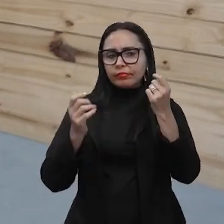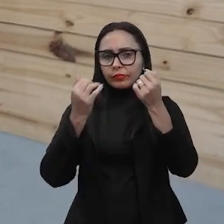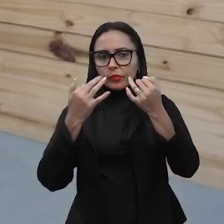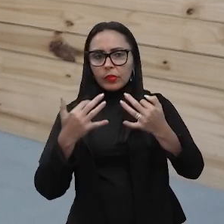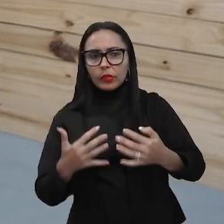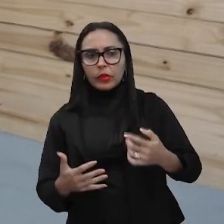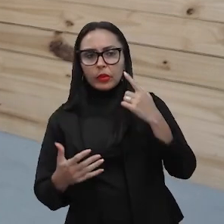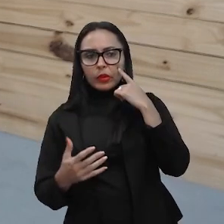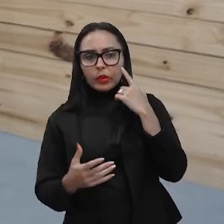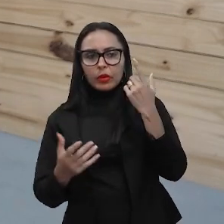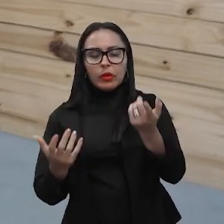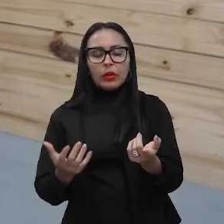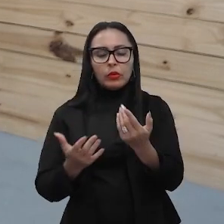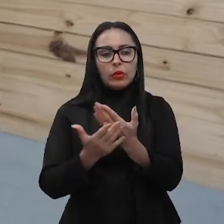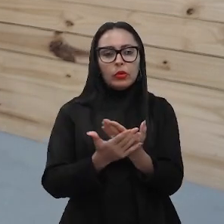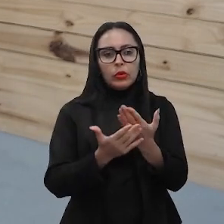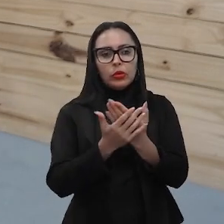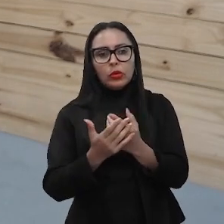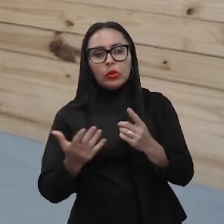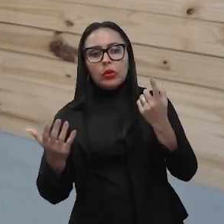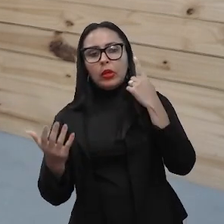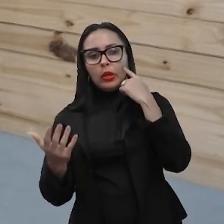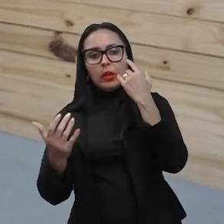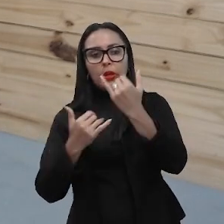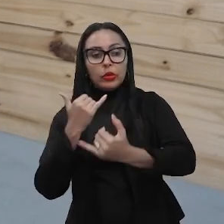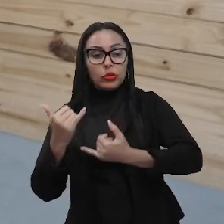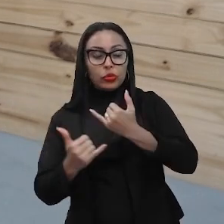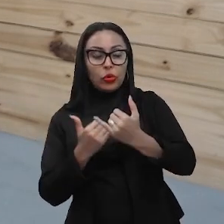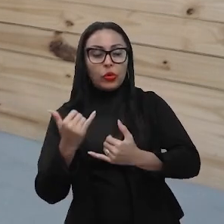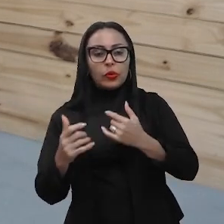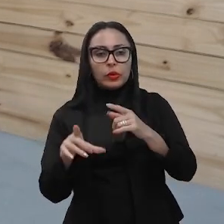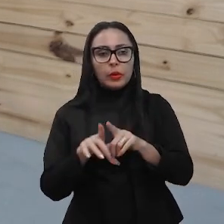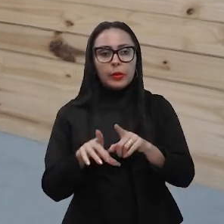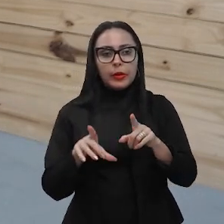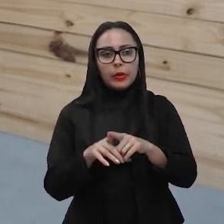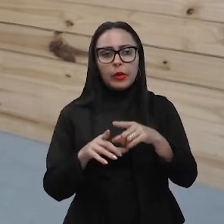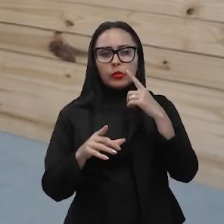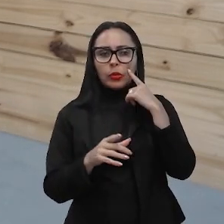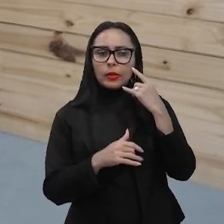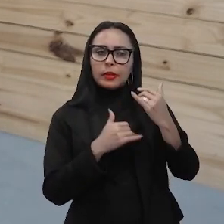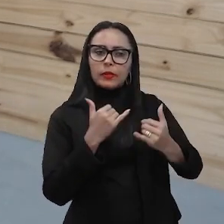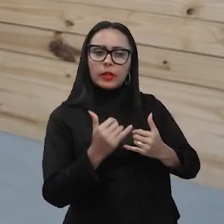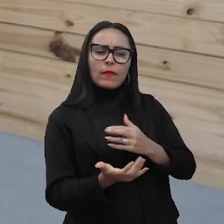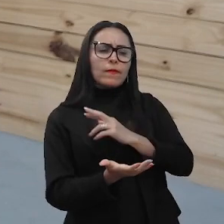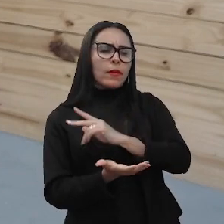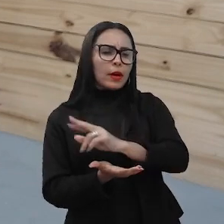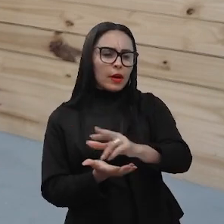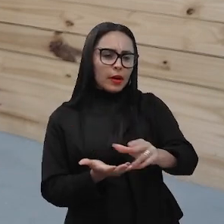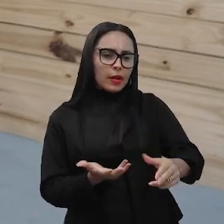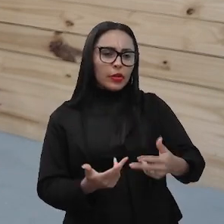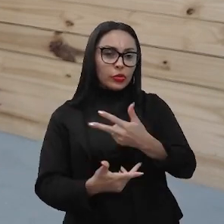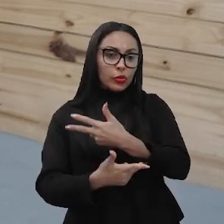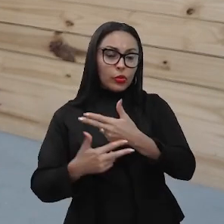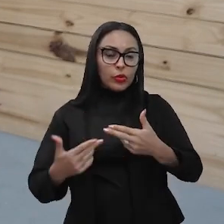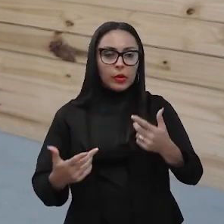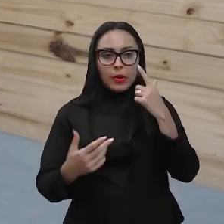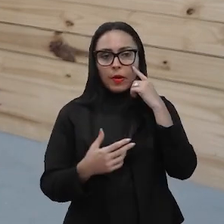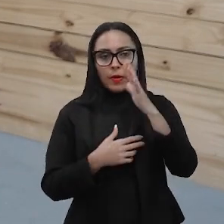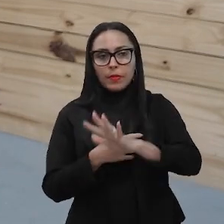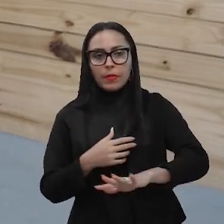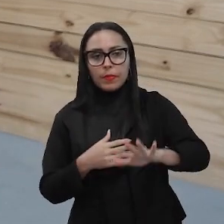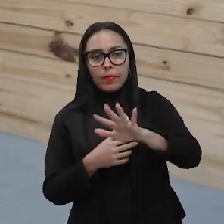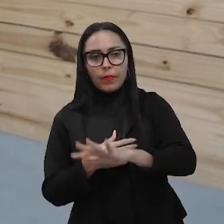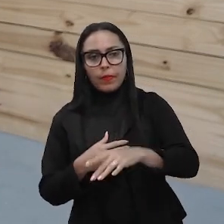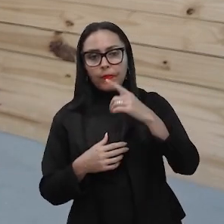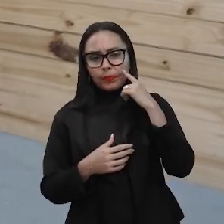dos jogos pelos jogos e a sua jogabilidade, a sua diversão, entre outras coisas. Entre os grandes estudiosos, na verdade, o